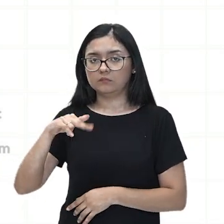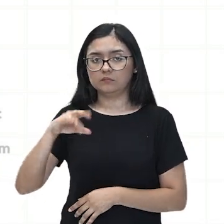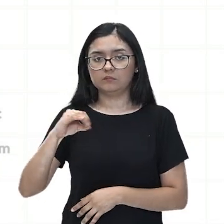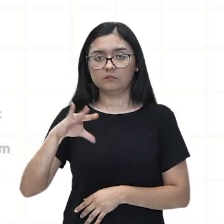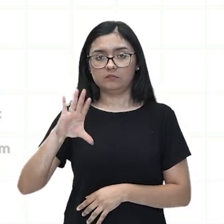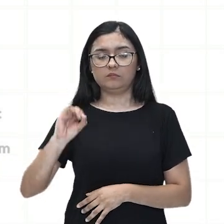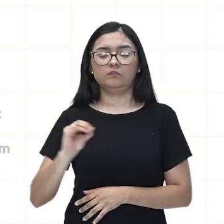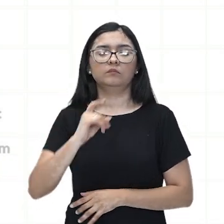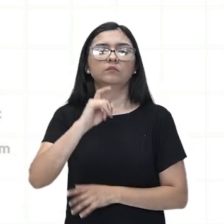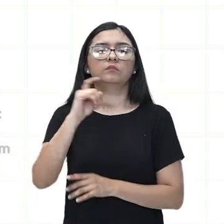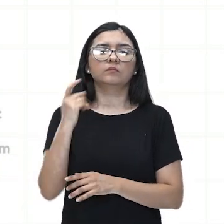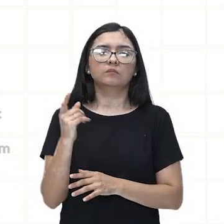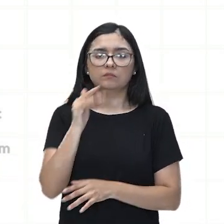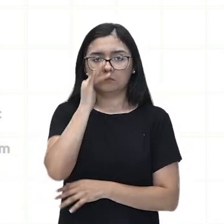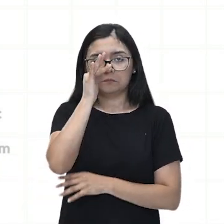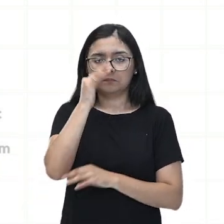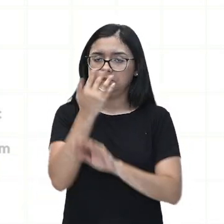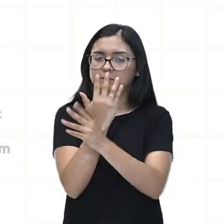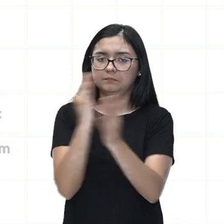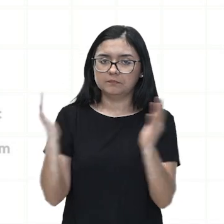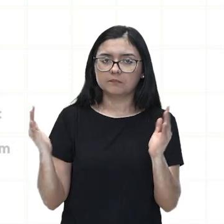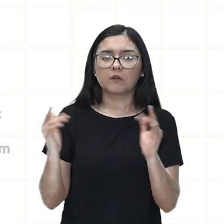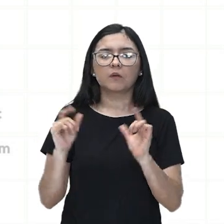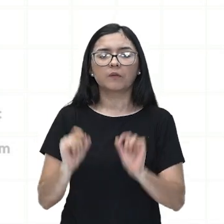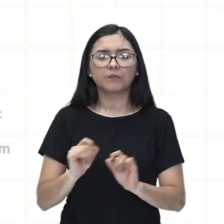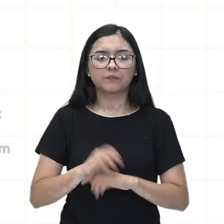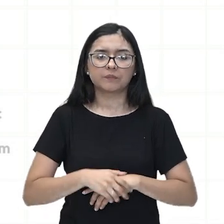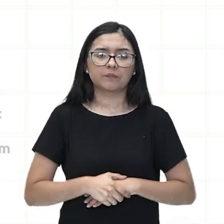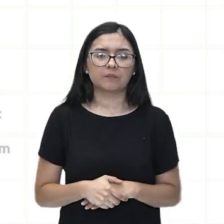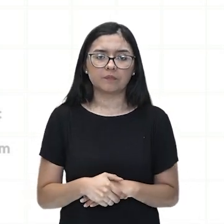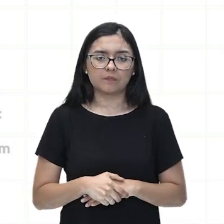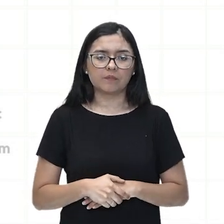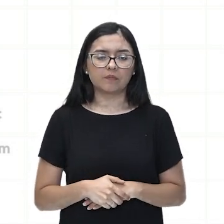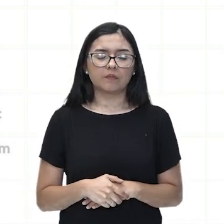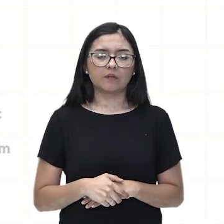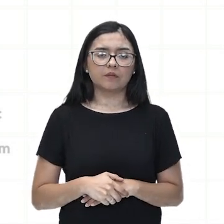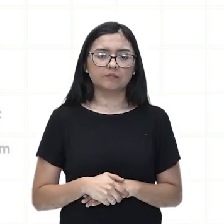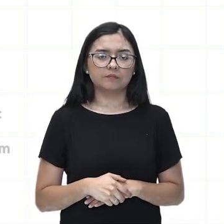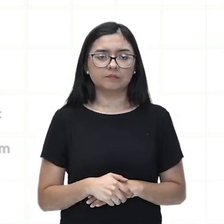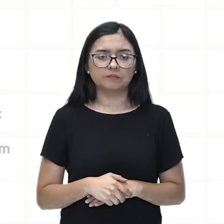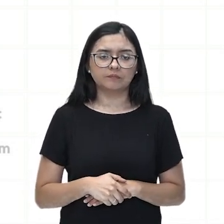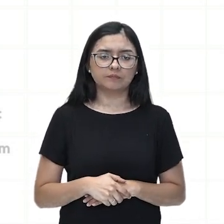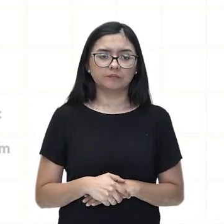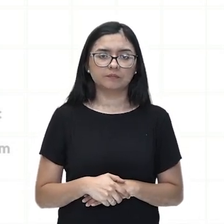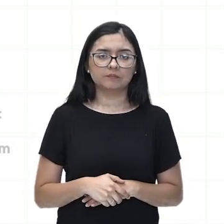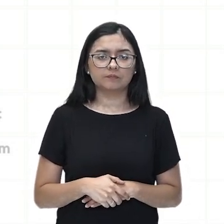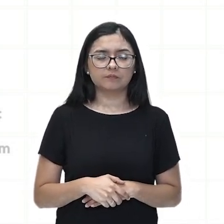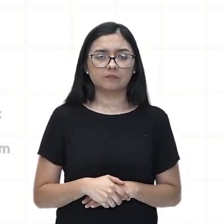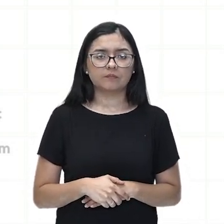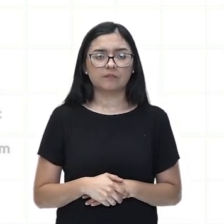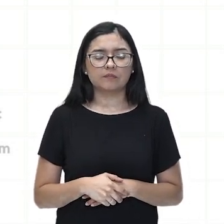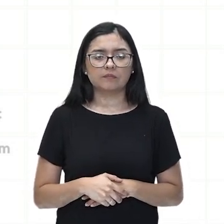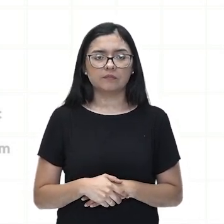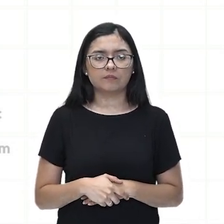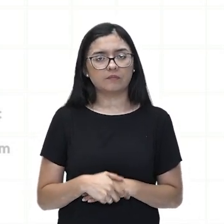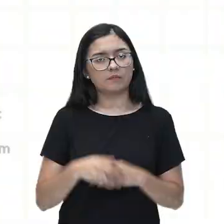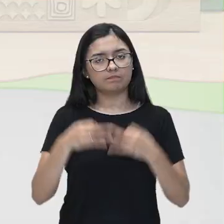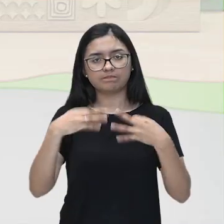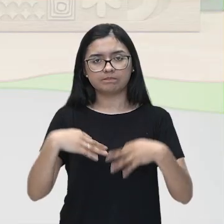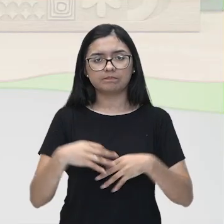que demarca a estação da primavera,